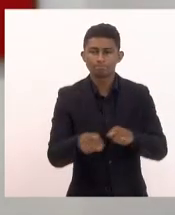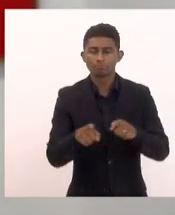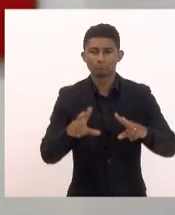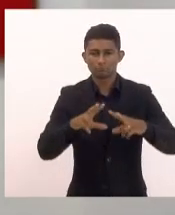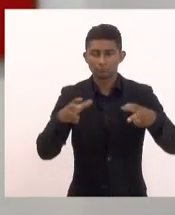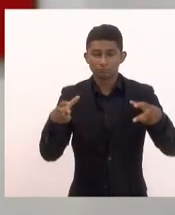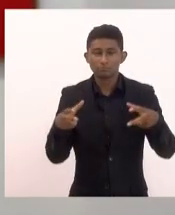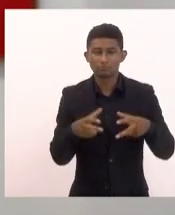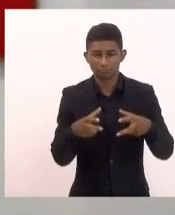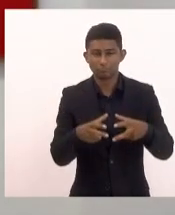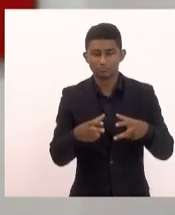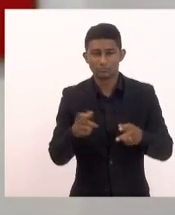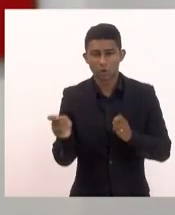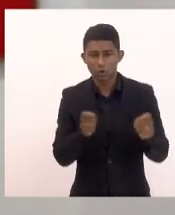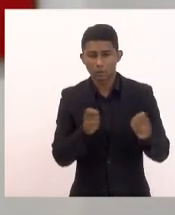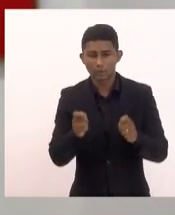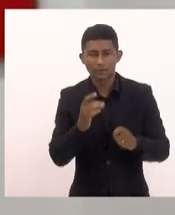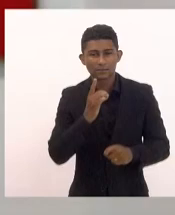deputado Valdeir Carneiro.